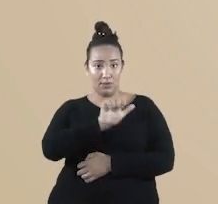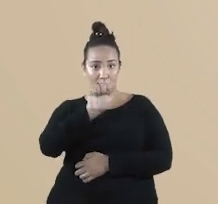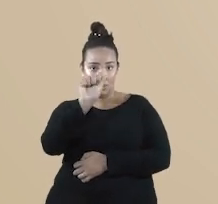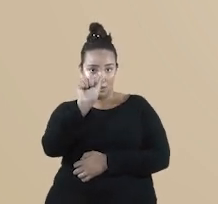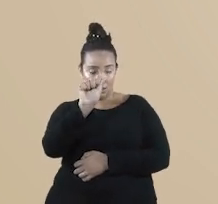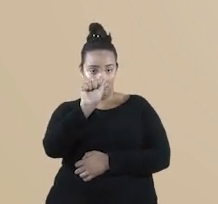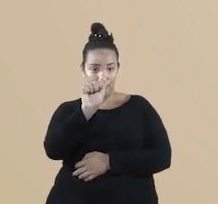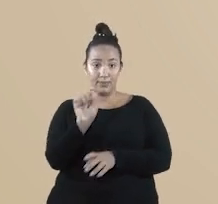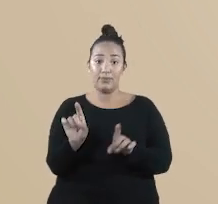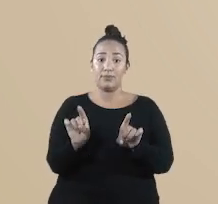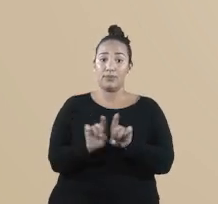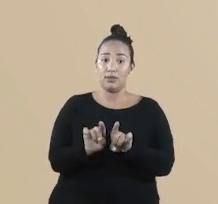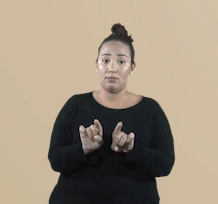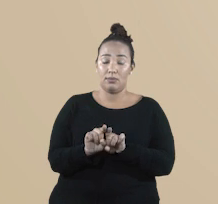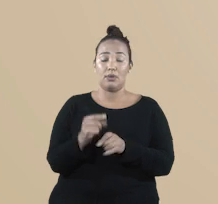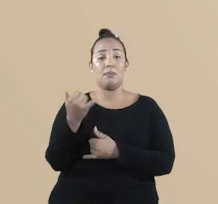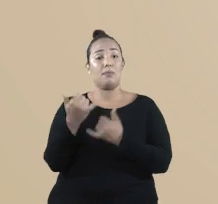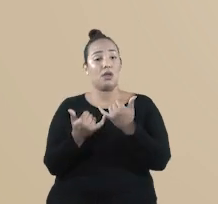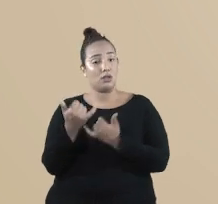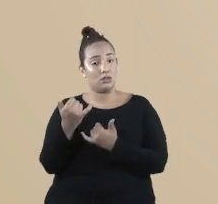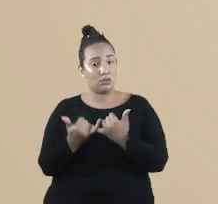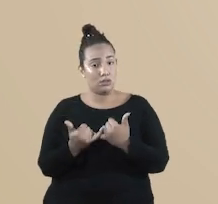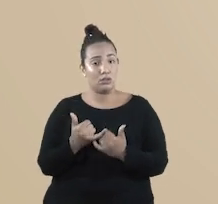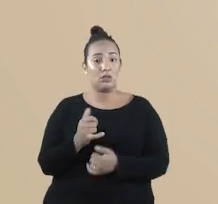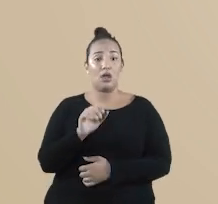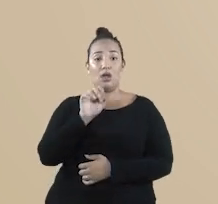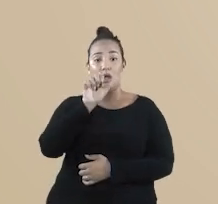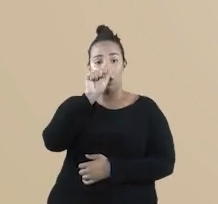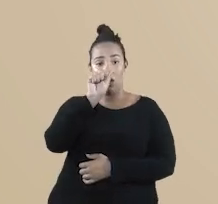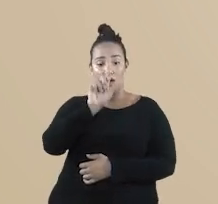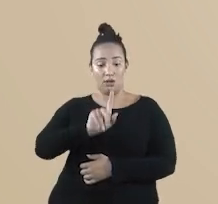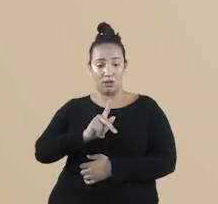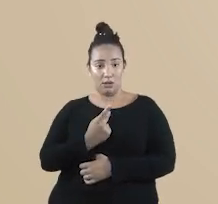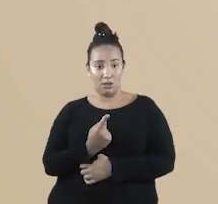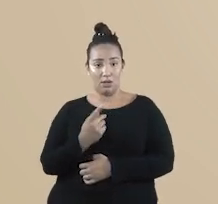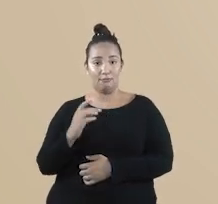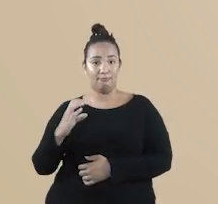HBA, ok? E é semelhante ao triângulo